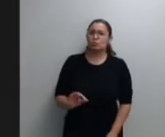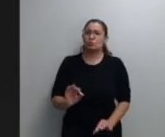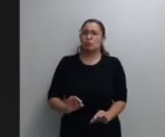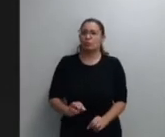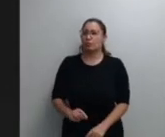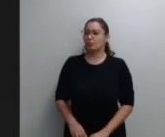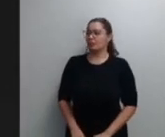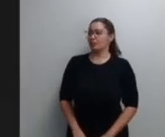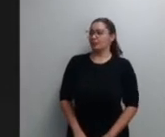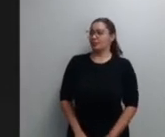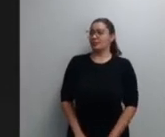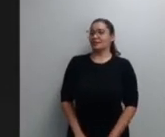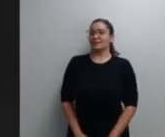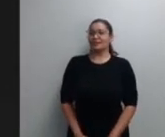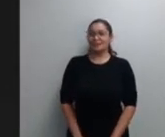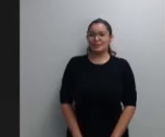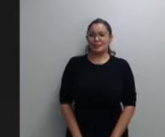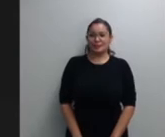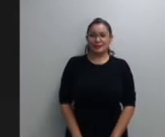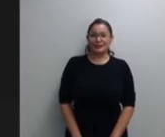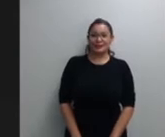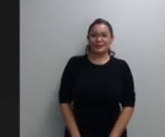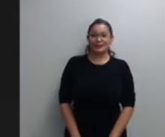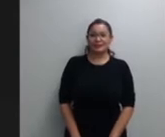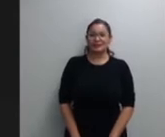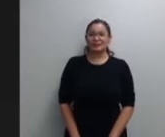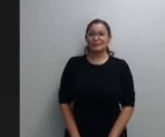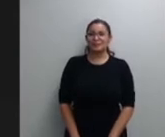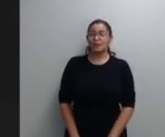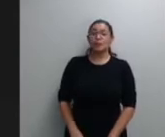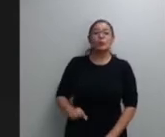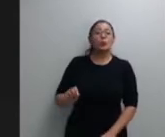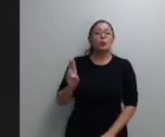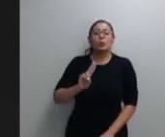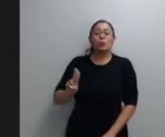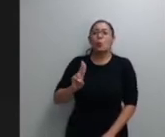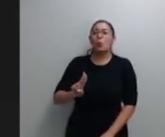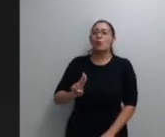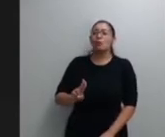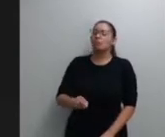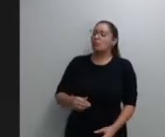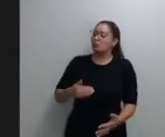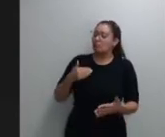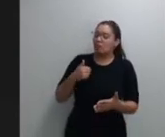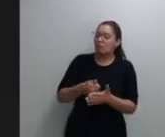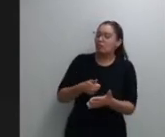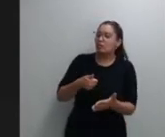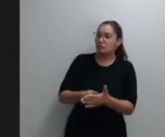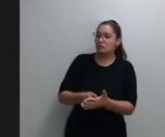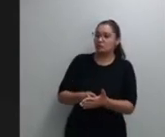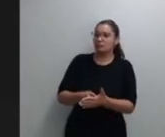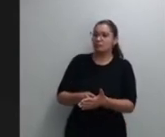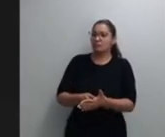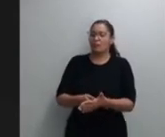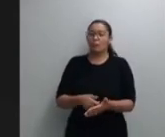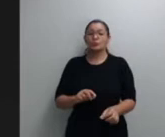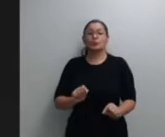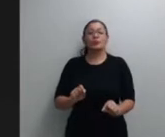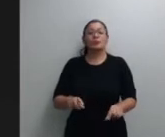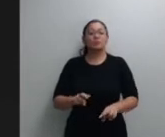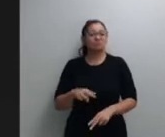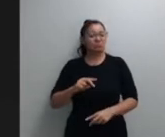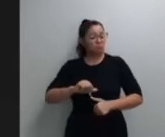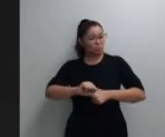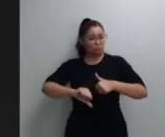conhecimento do resultado das provas, justo o que ocorre na hipótese e em consequência de eventuais beneficiários da mudança.